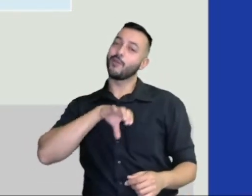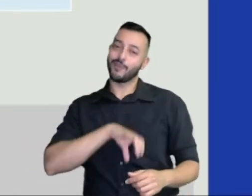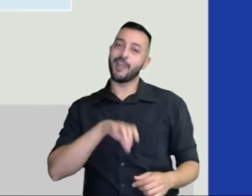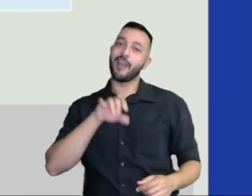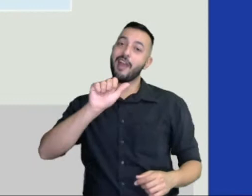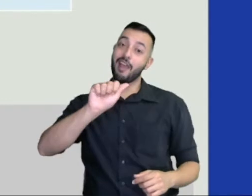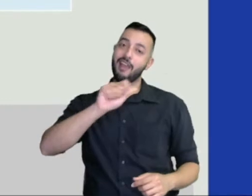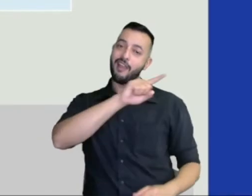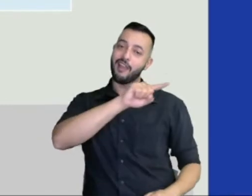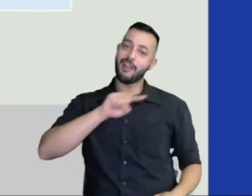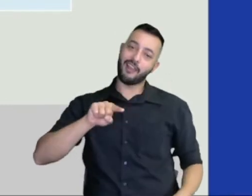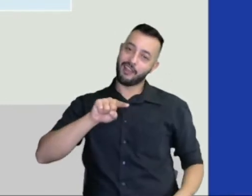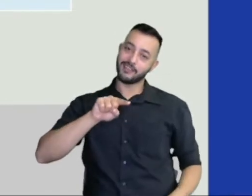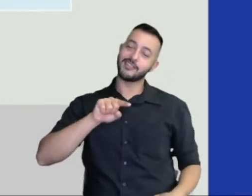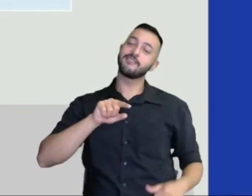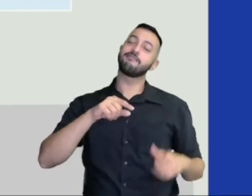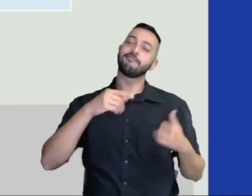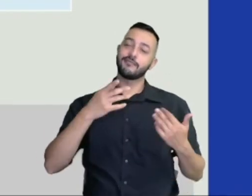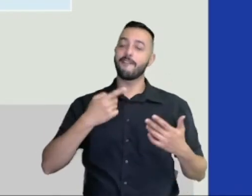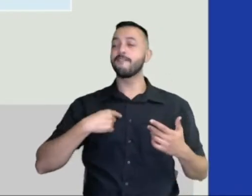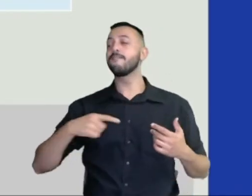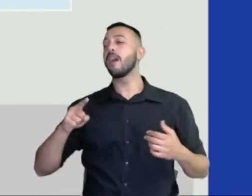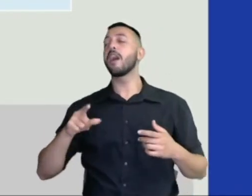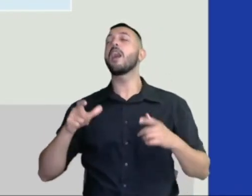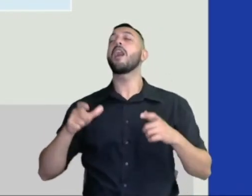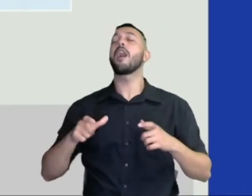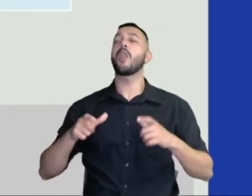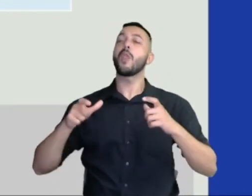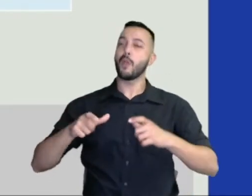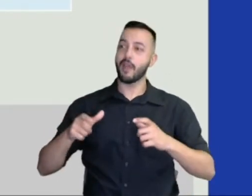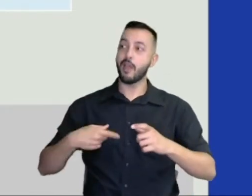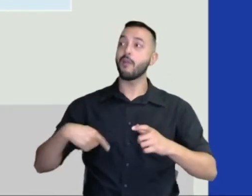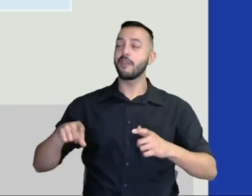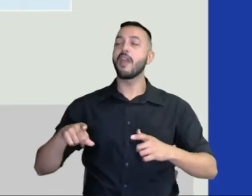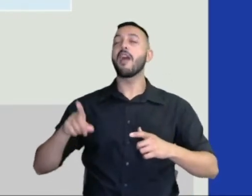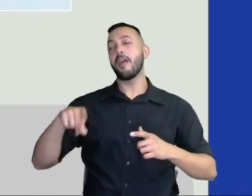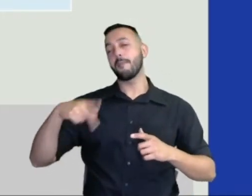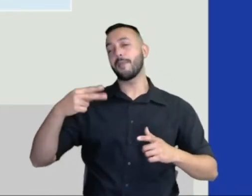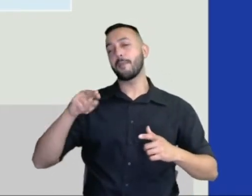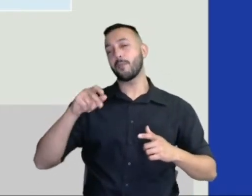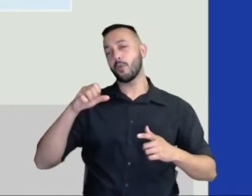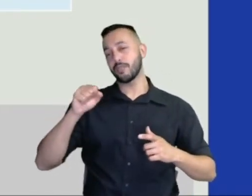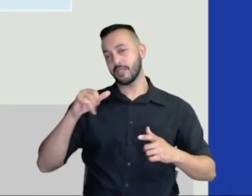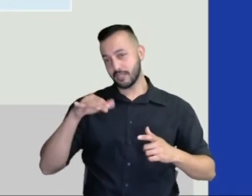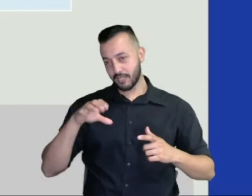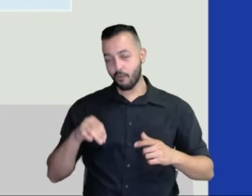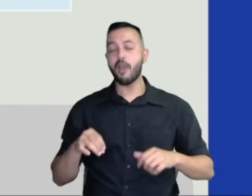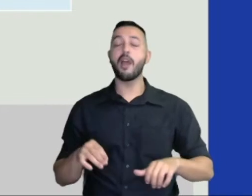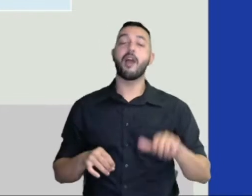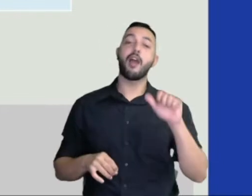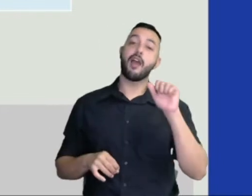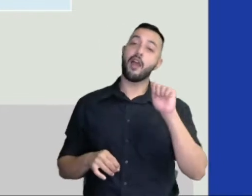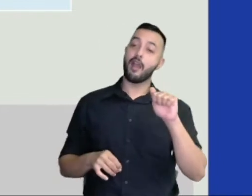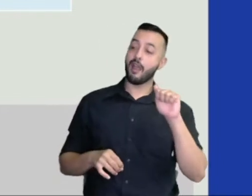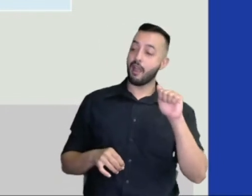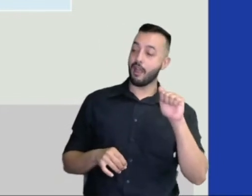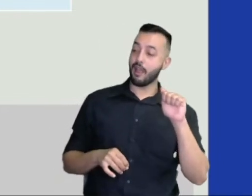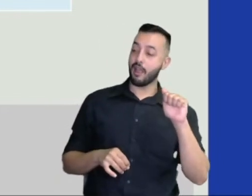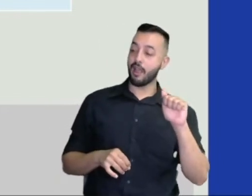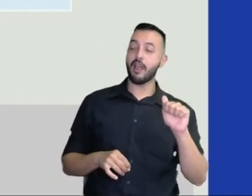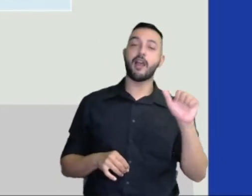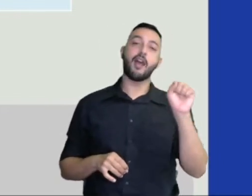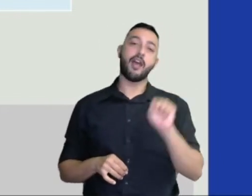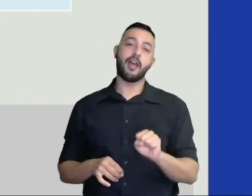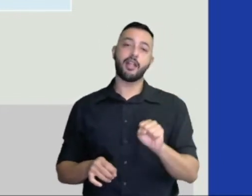a craseado, né? Que quem vai a algum lugar, preposição, e aí eu tenho as de